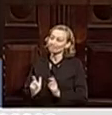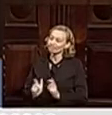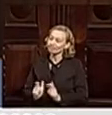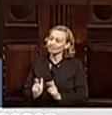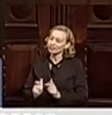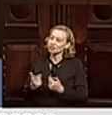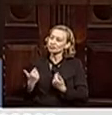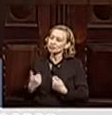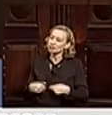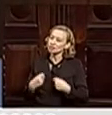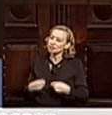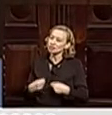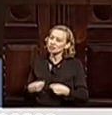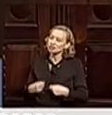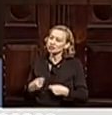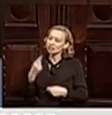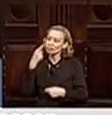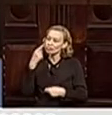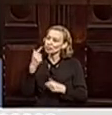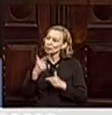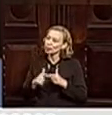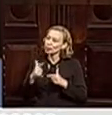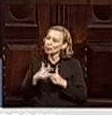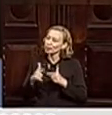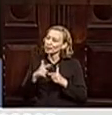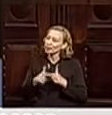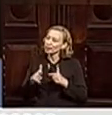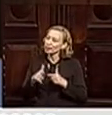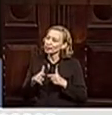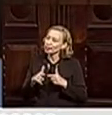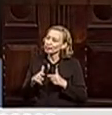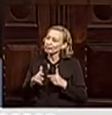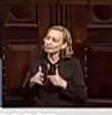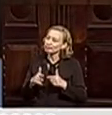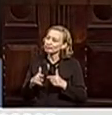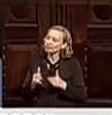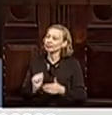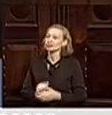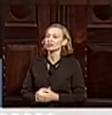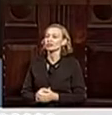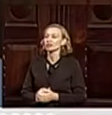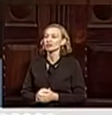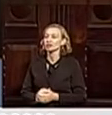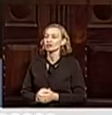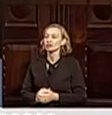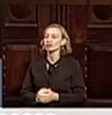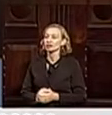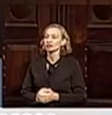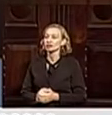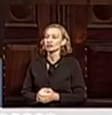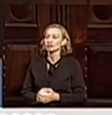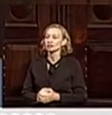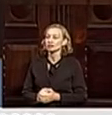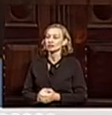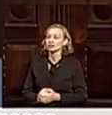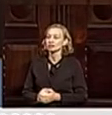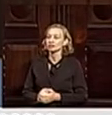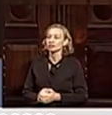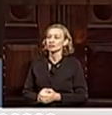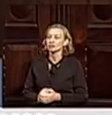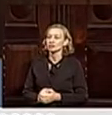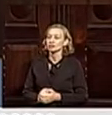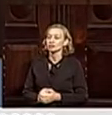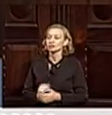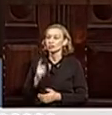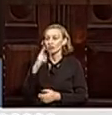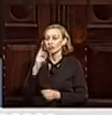se debruçar sobre esse problema, deixando, e de por omissão, transferir as suas questões para os